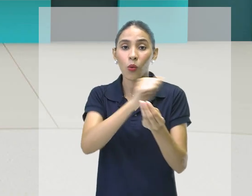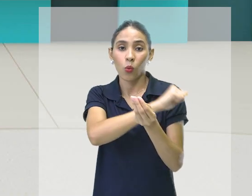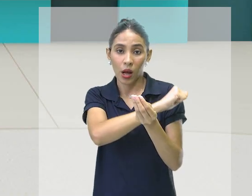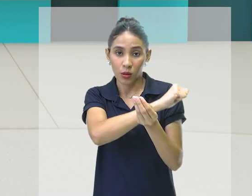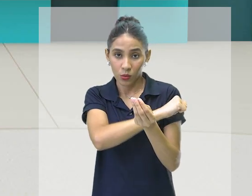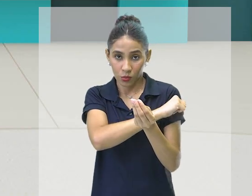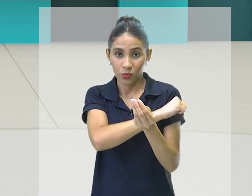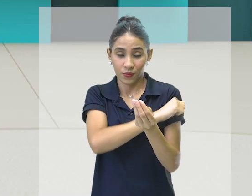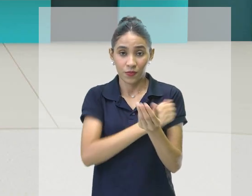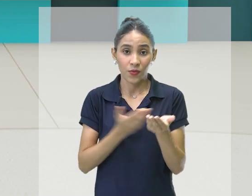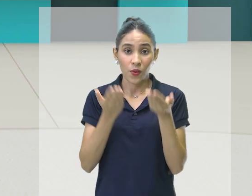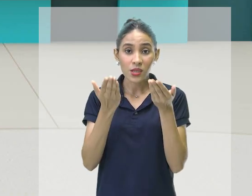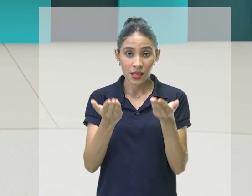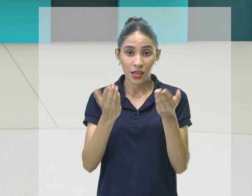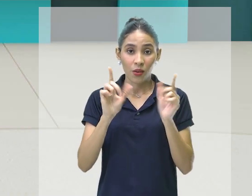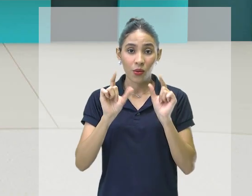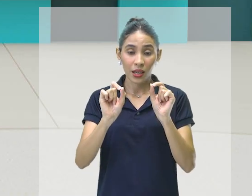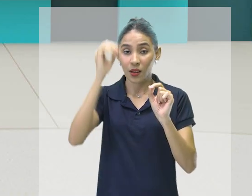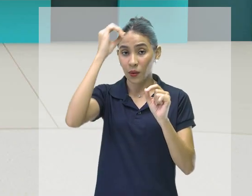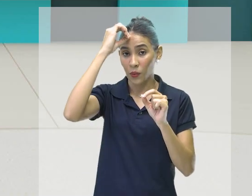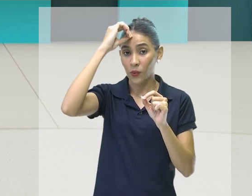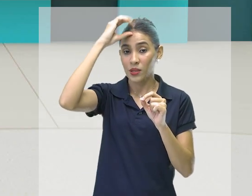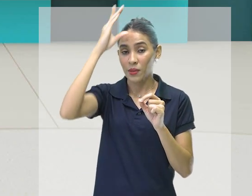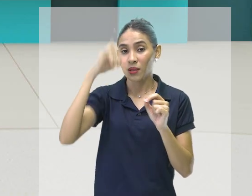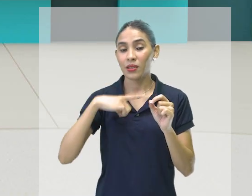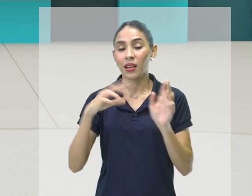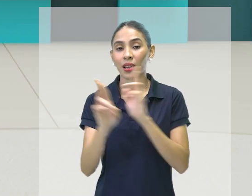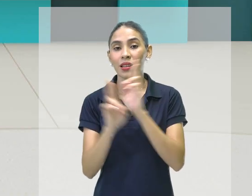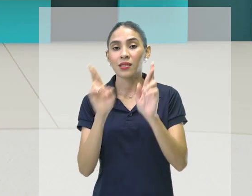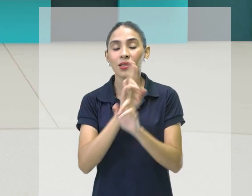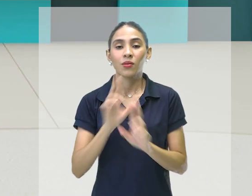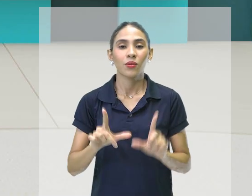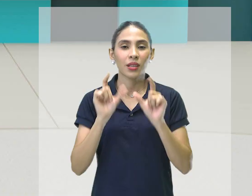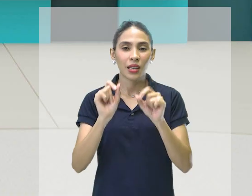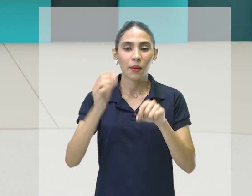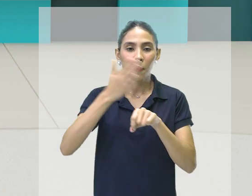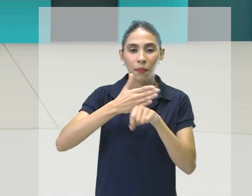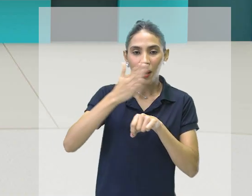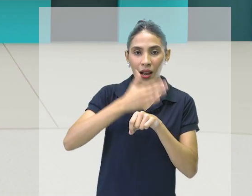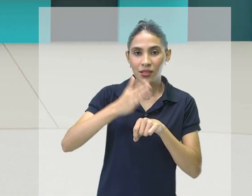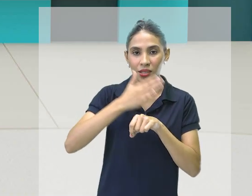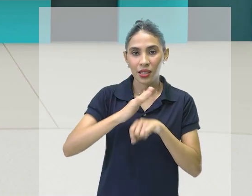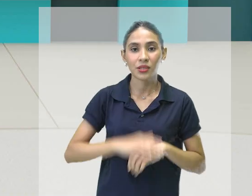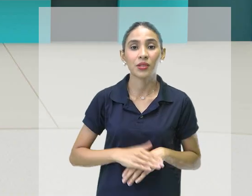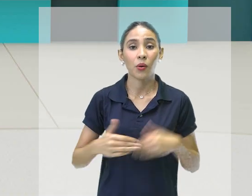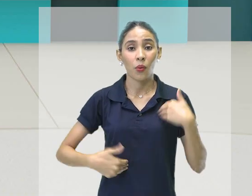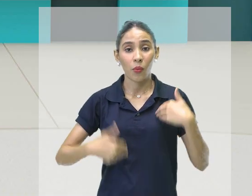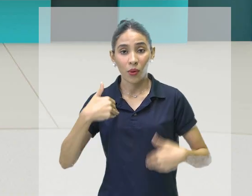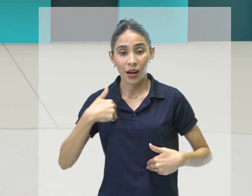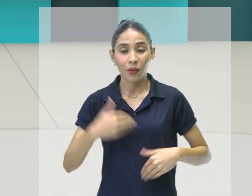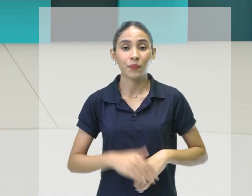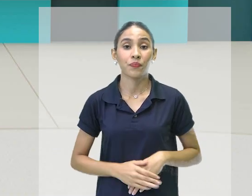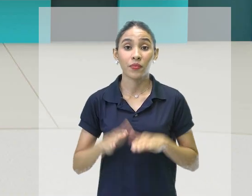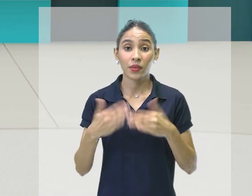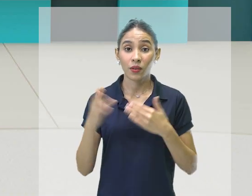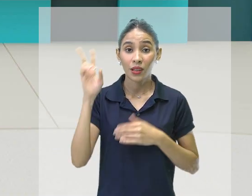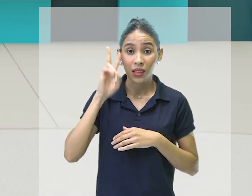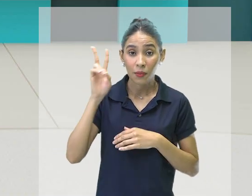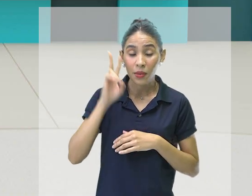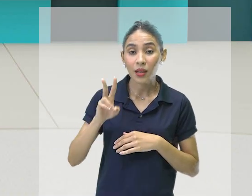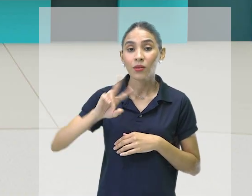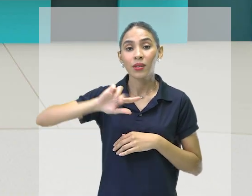ao estudante, ou seja, a vocês, conhecimentos relacionados a essas práticas